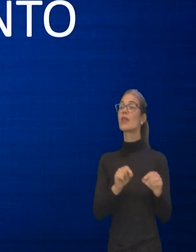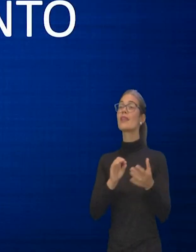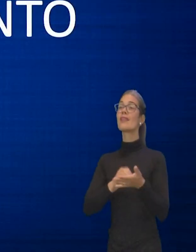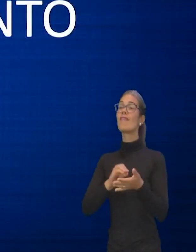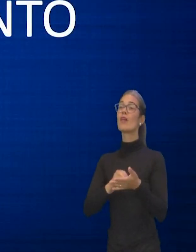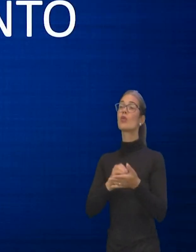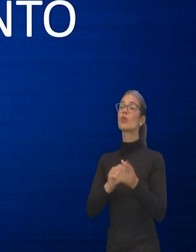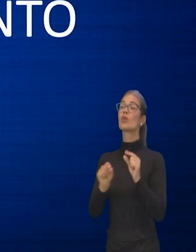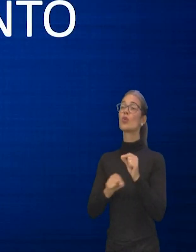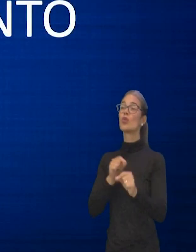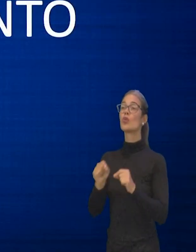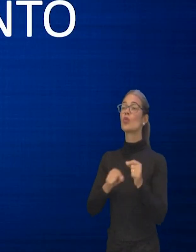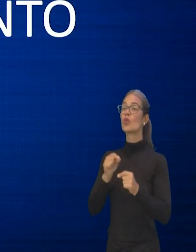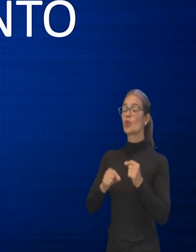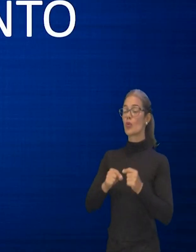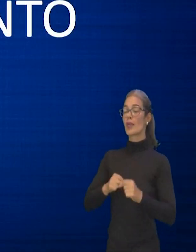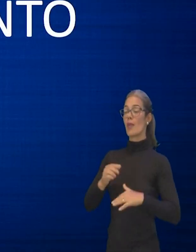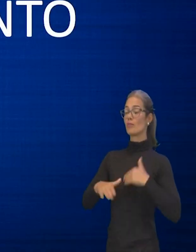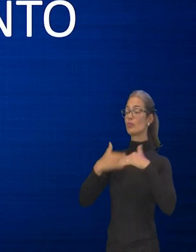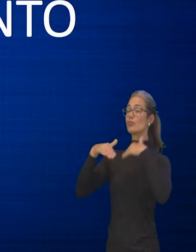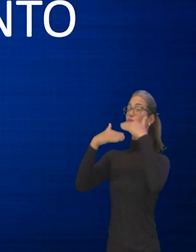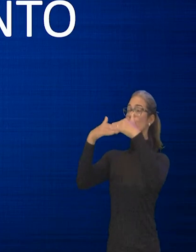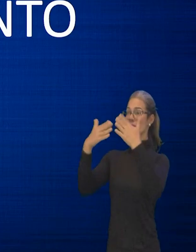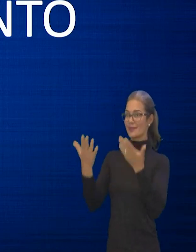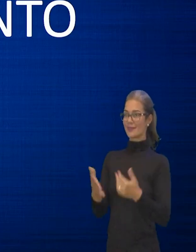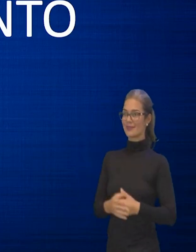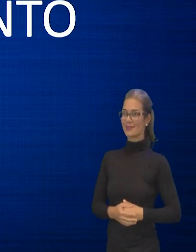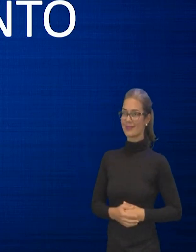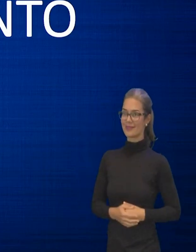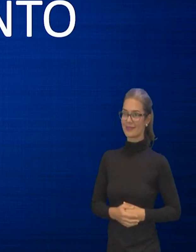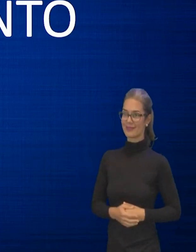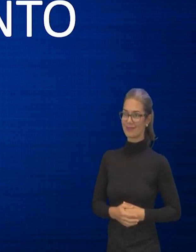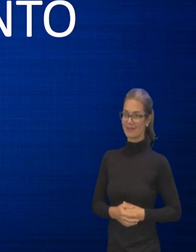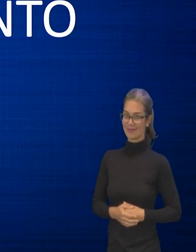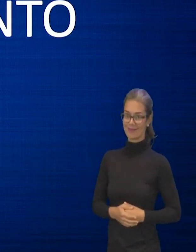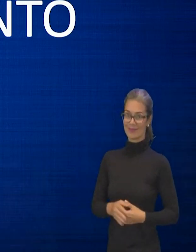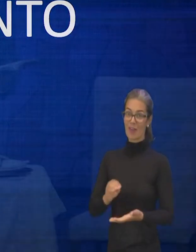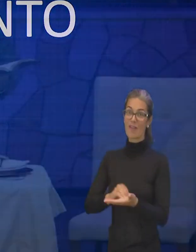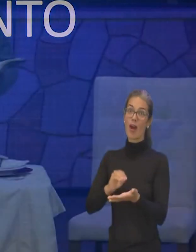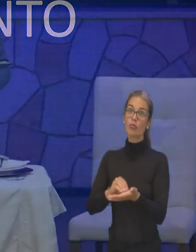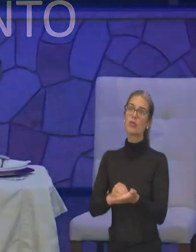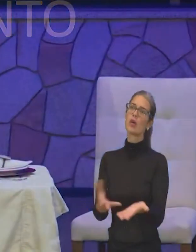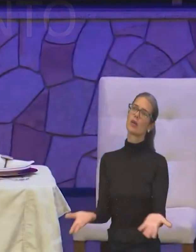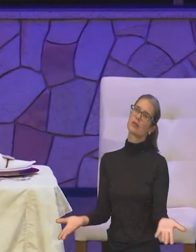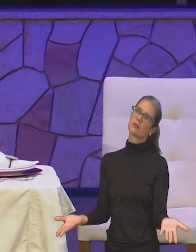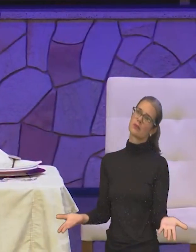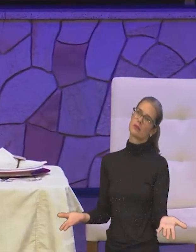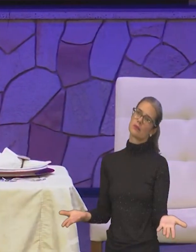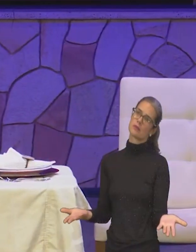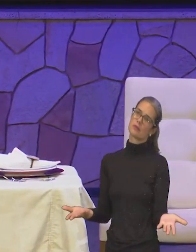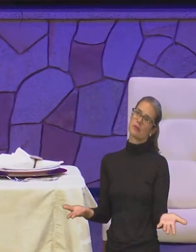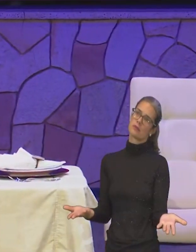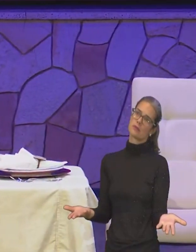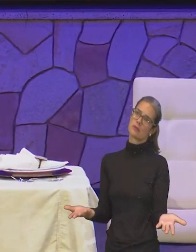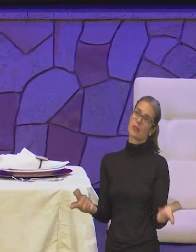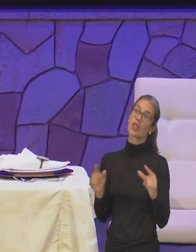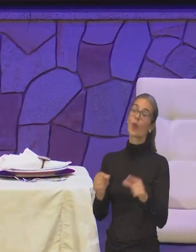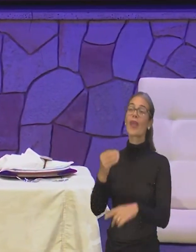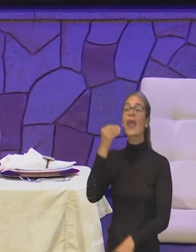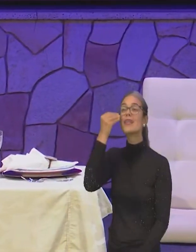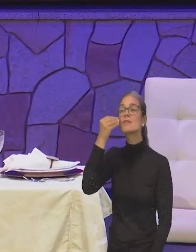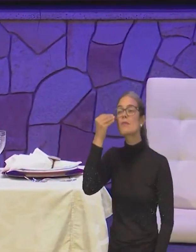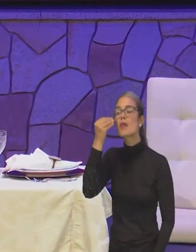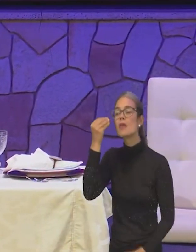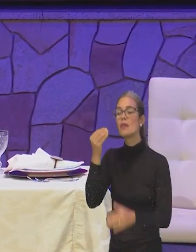alimentar. Não estão sendo nutridos com aquilo que se faz necessário, que é a experiência bíblica na palavra de